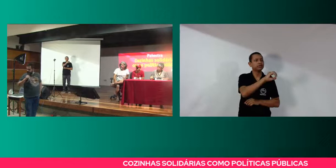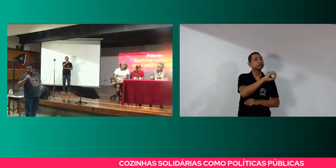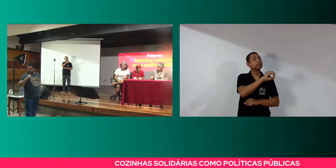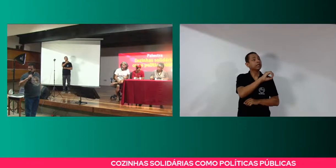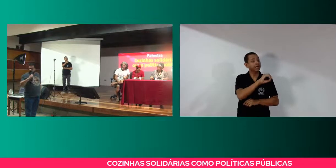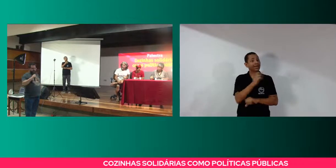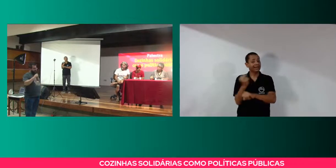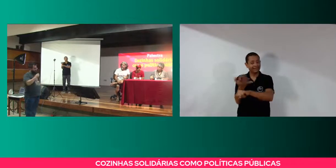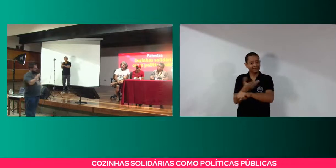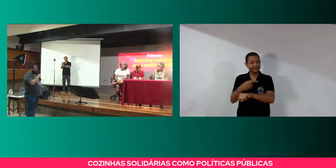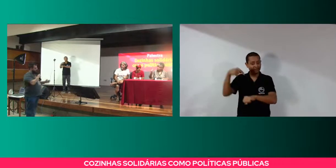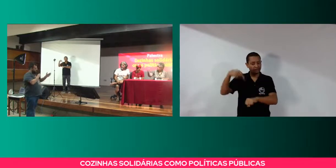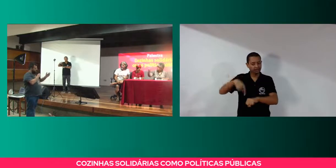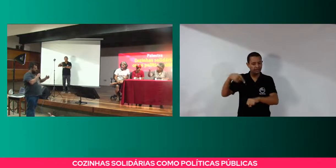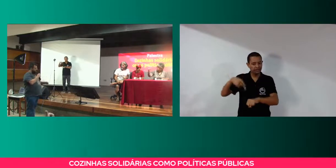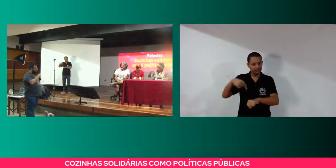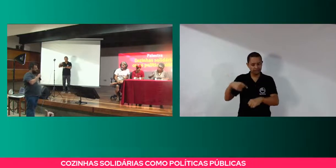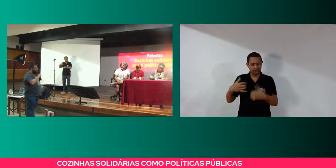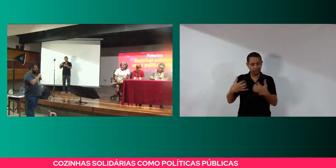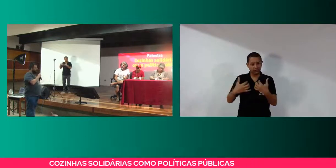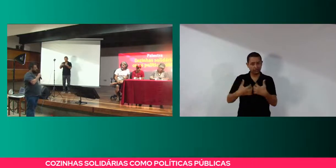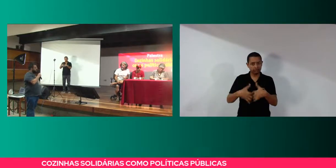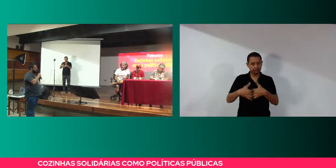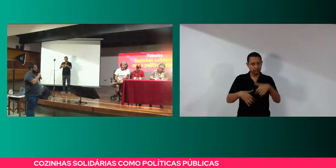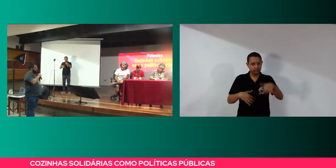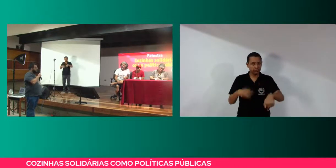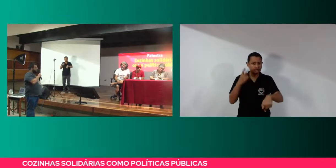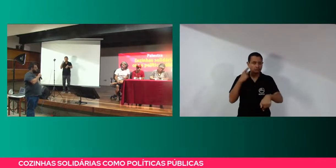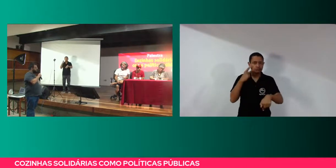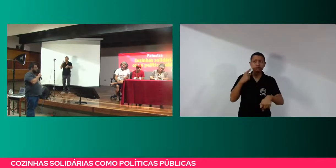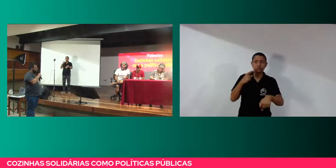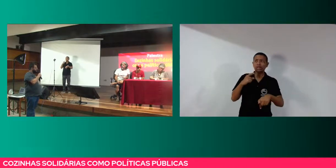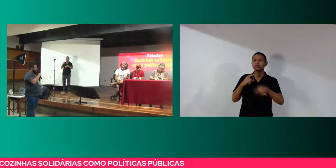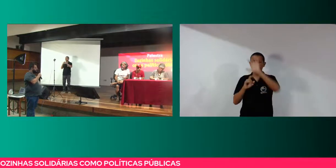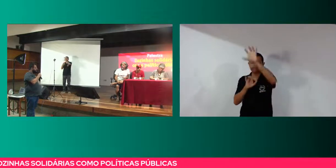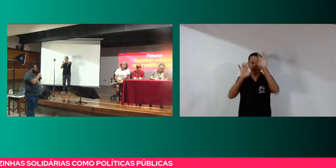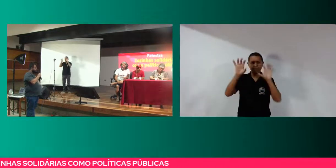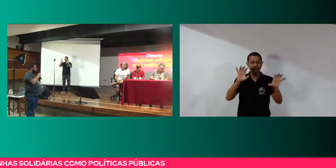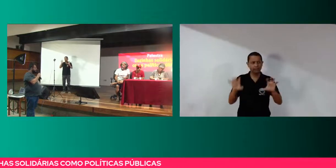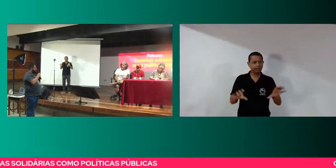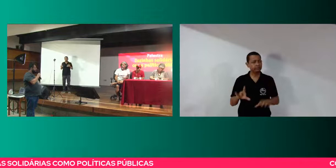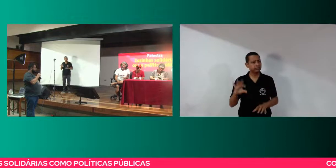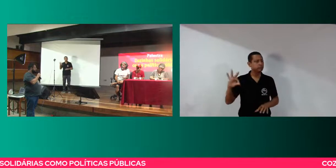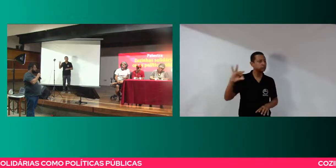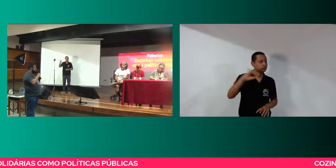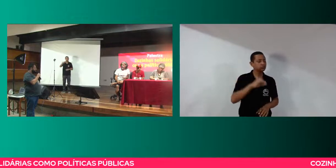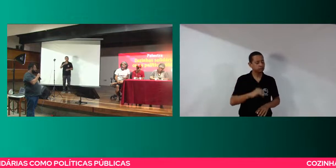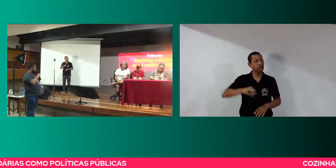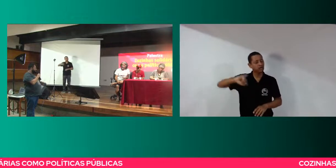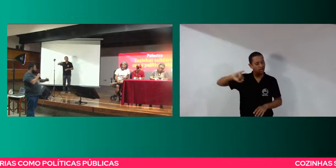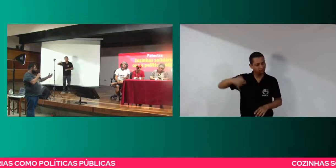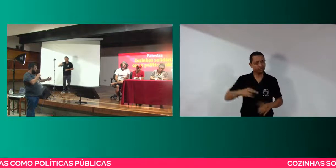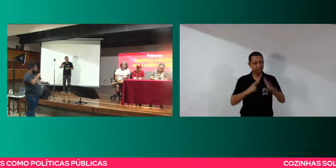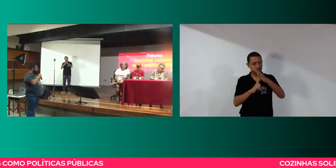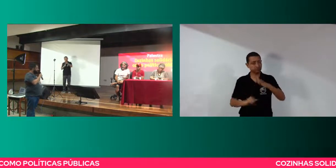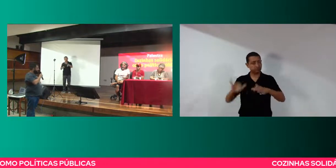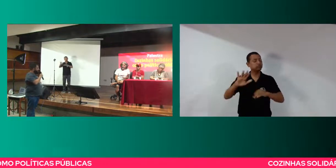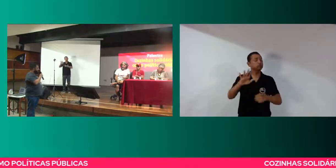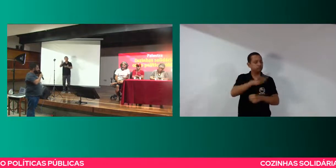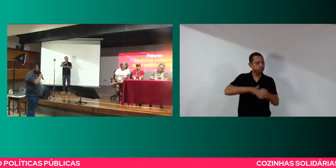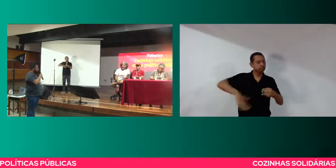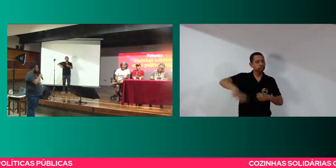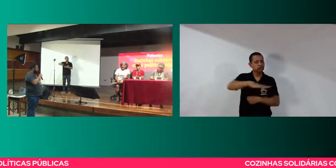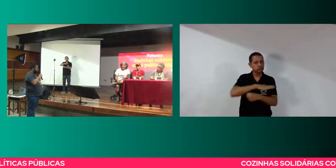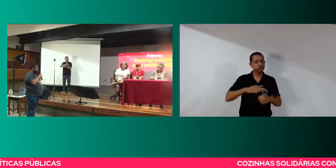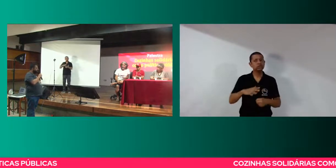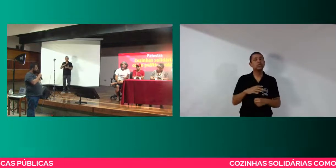evento em outros campi na E aí convidá-los aproveitando a estrutura da pró-reitoria de extensão que tá sempre tá presente